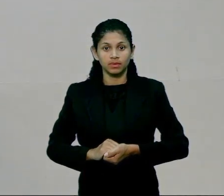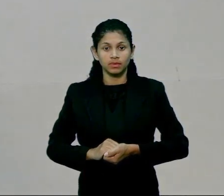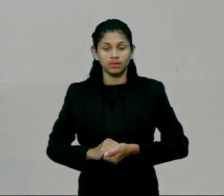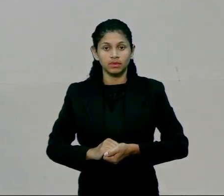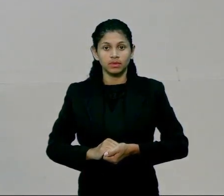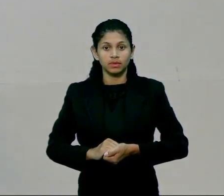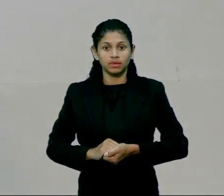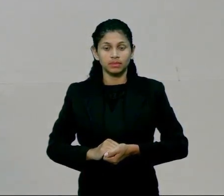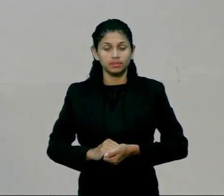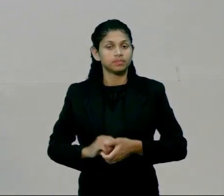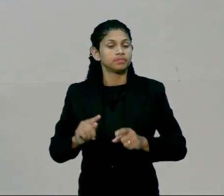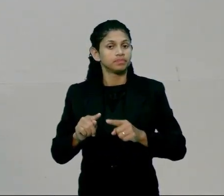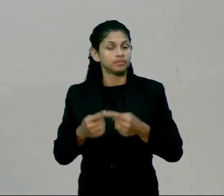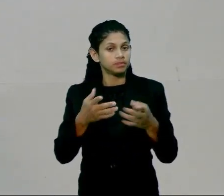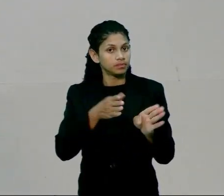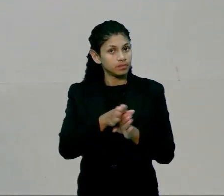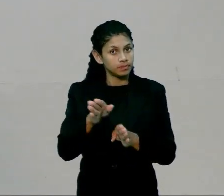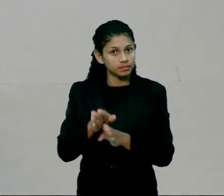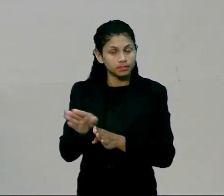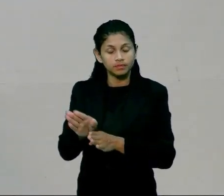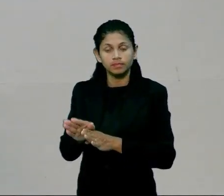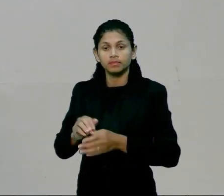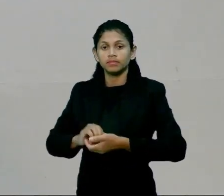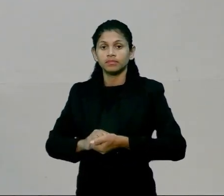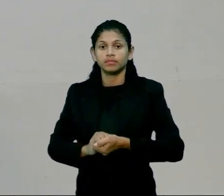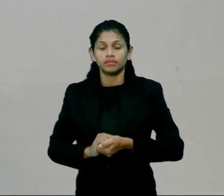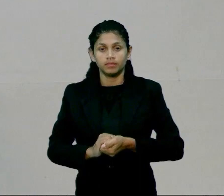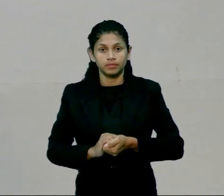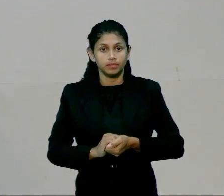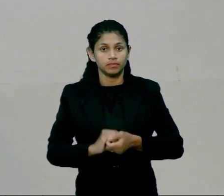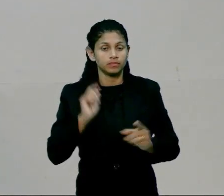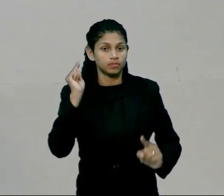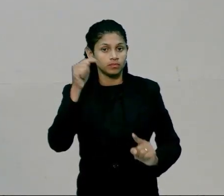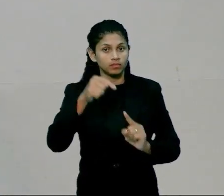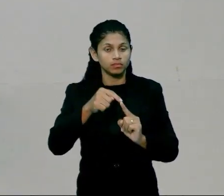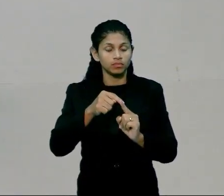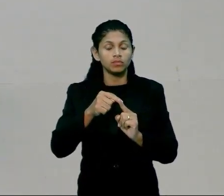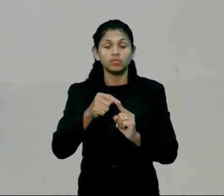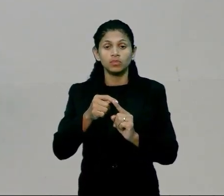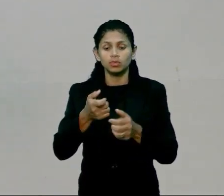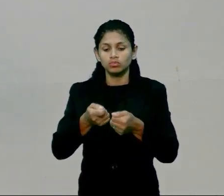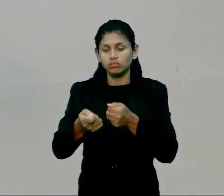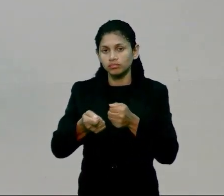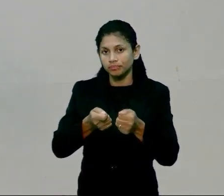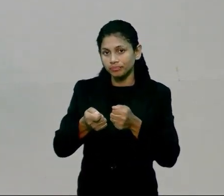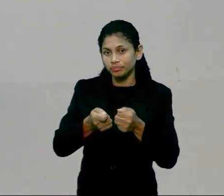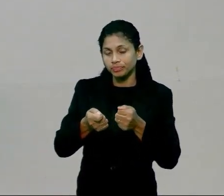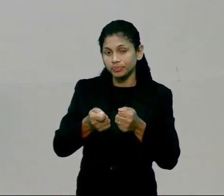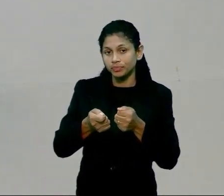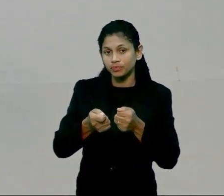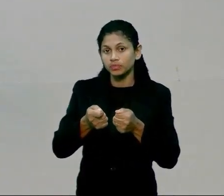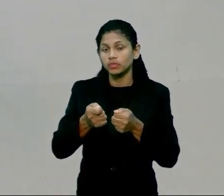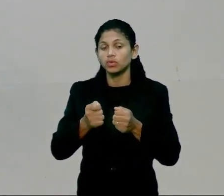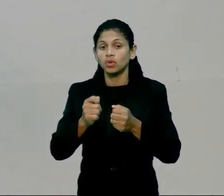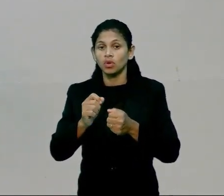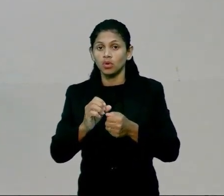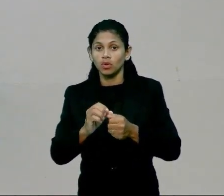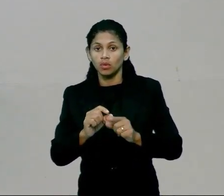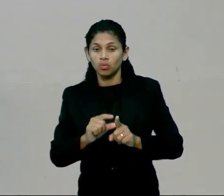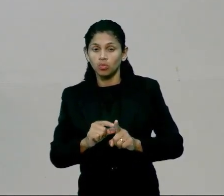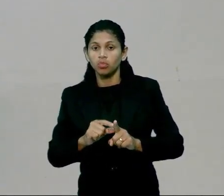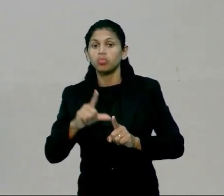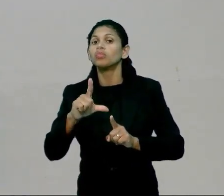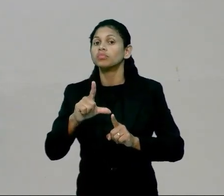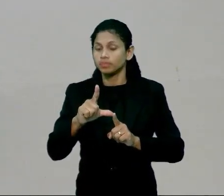disfarçar o abdômen. Mas é esse direcionamento. Então, ele serve também para regular o volume. A gente tem a caixa craniana, que também tem o lance da